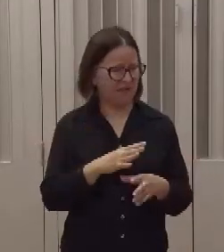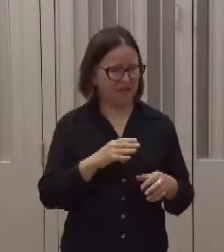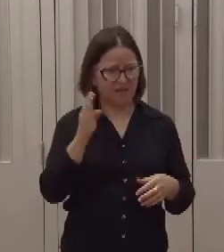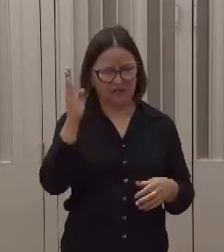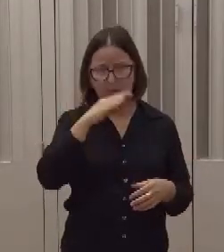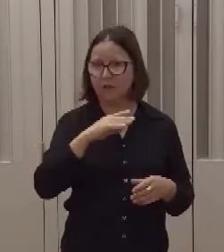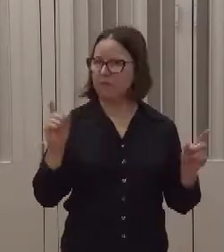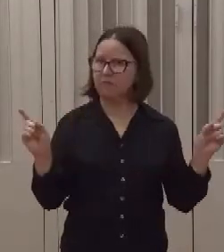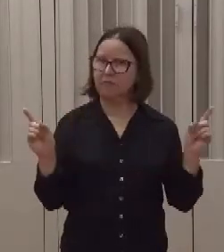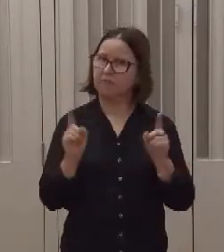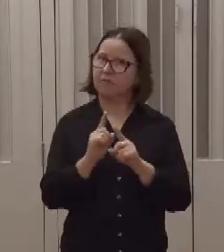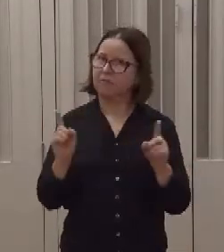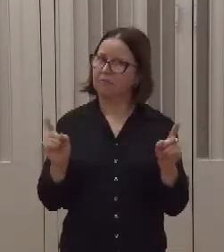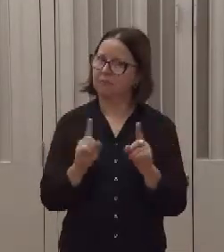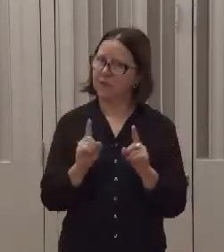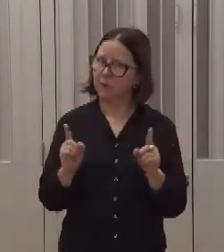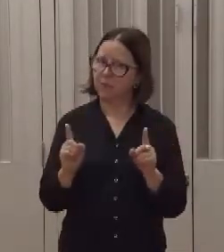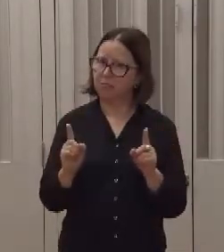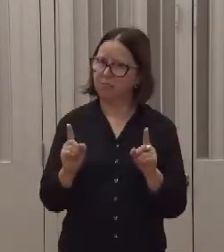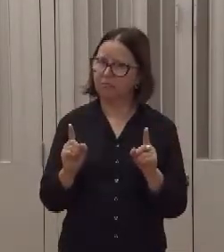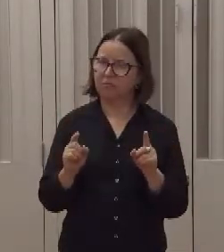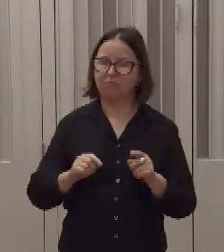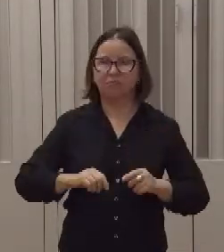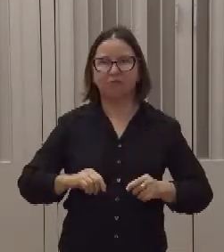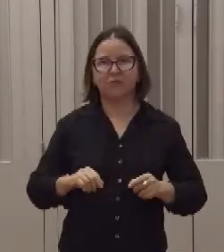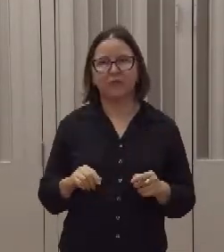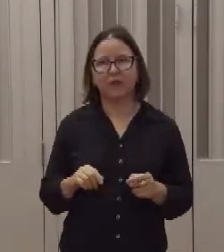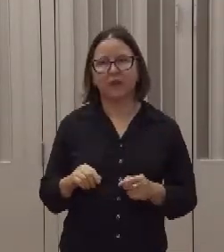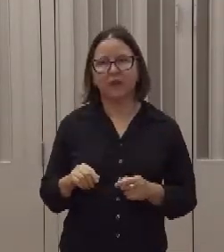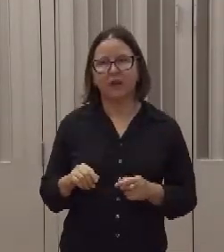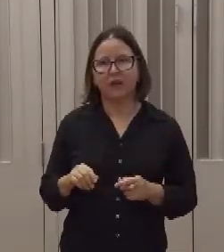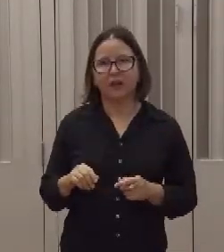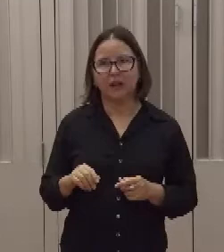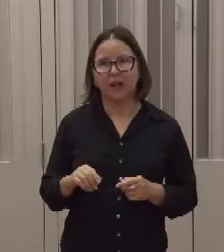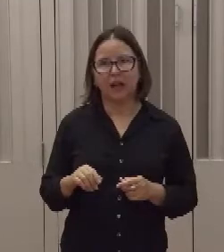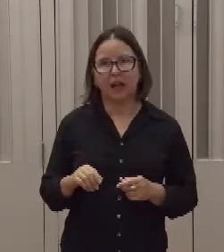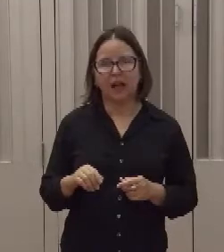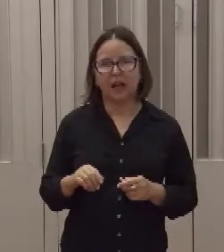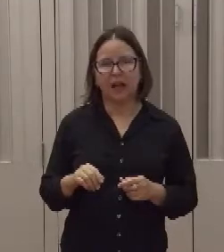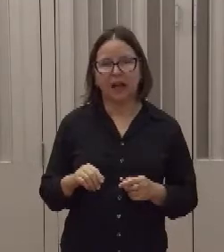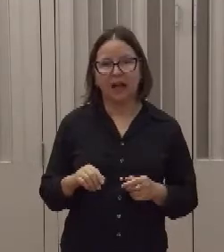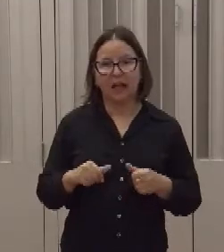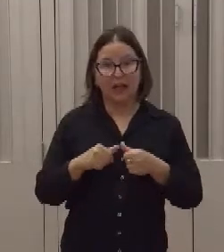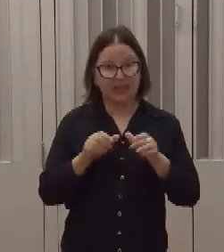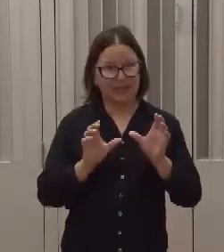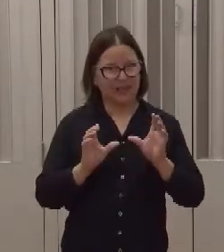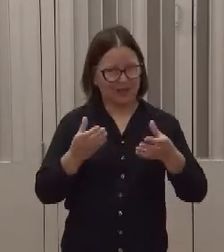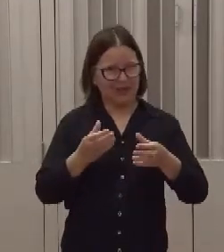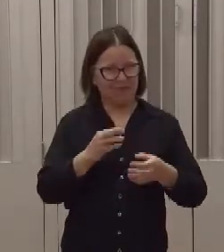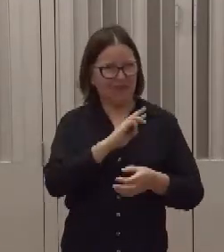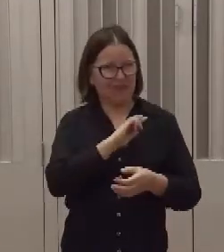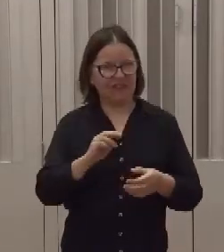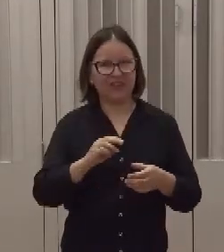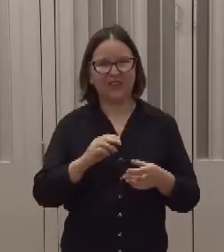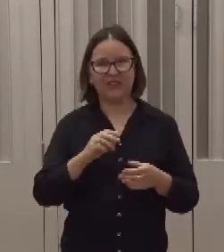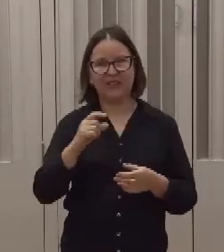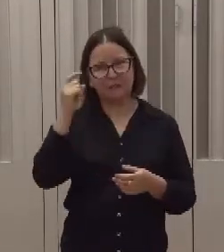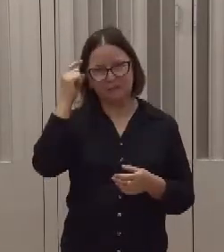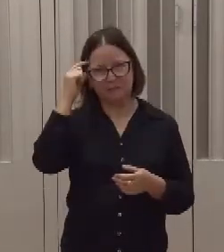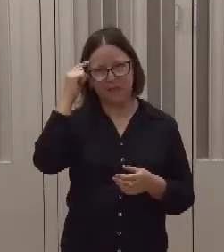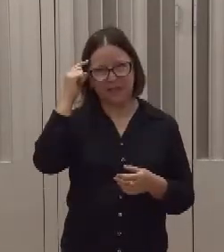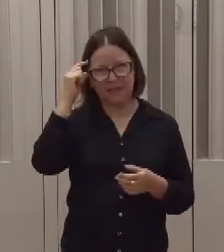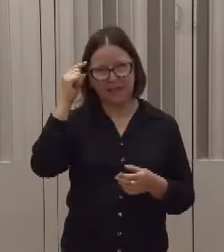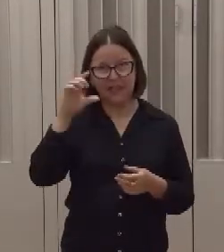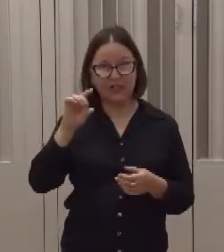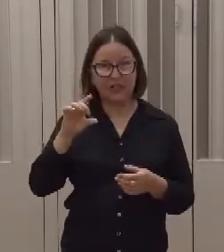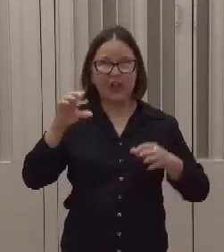tem apenas essas duas realidades. Ou você vai para o céu e é tudo bom, ou você fica na terra e é tudo ruim, e por isso que a gente tem que procurar